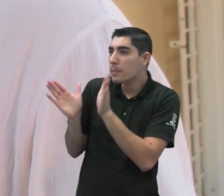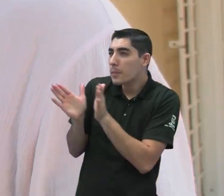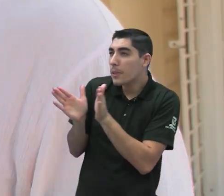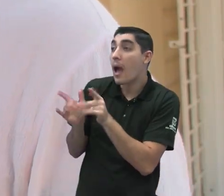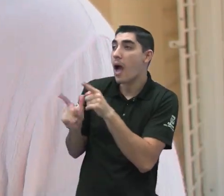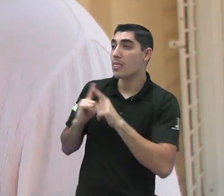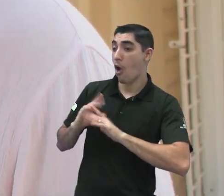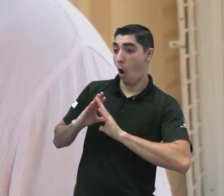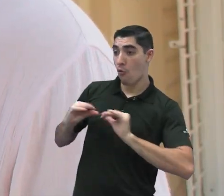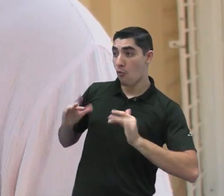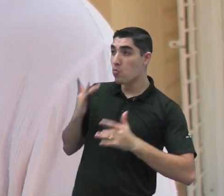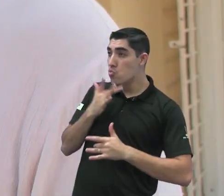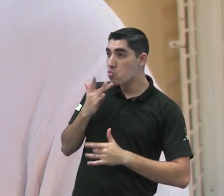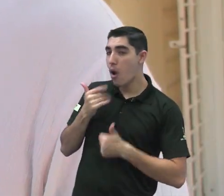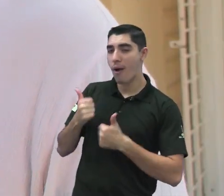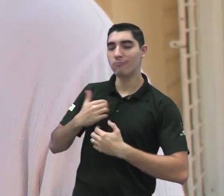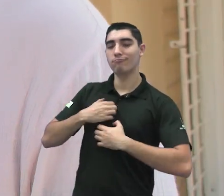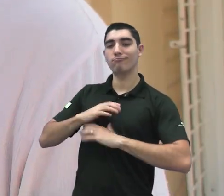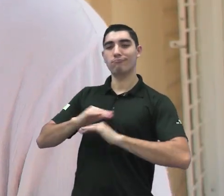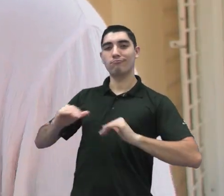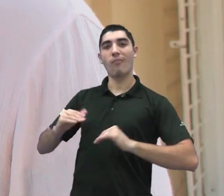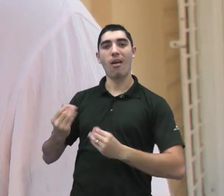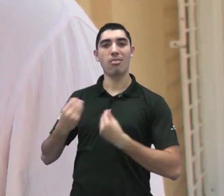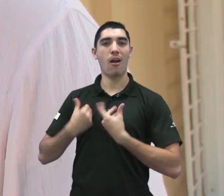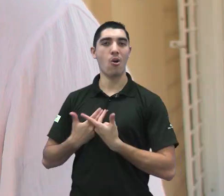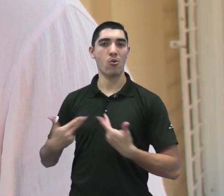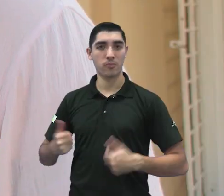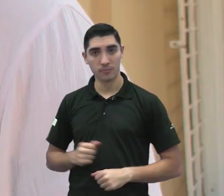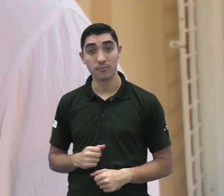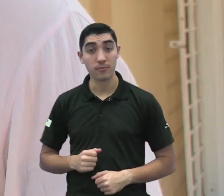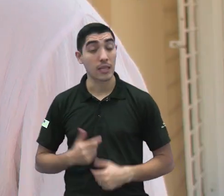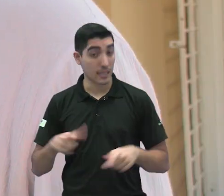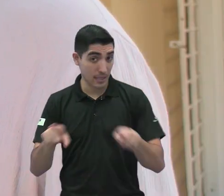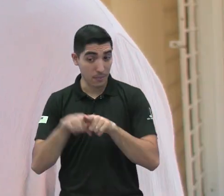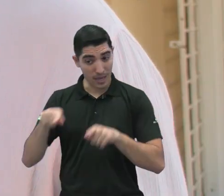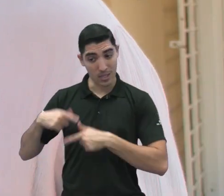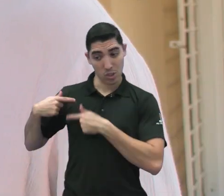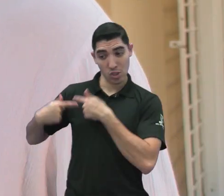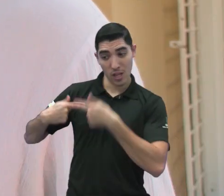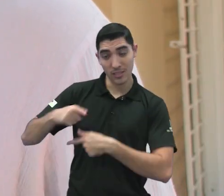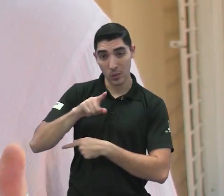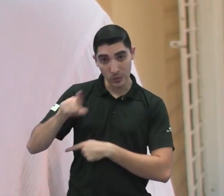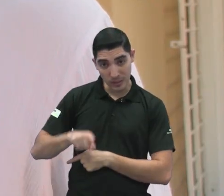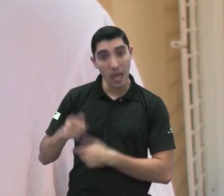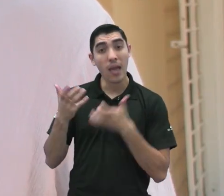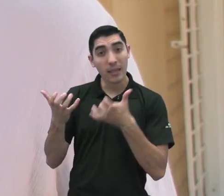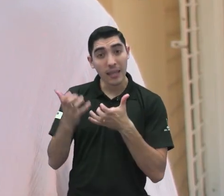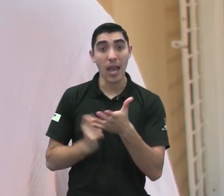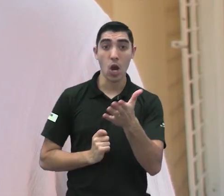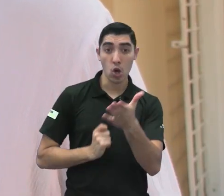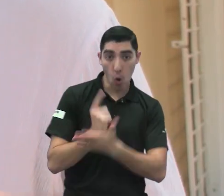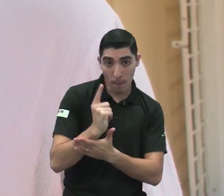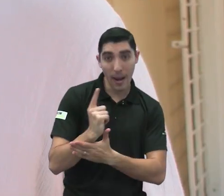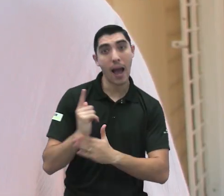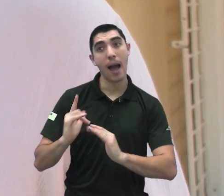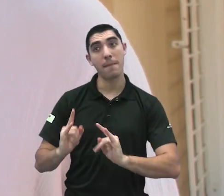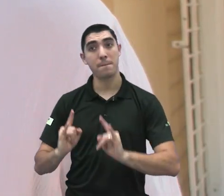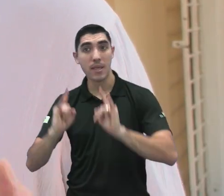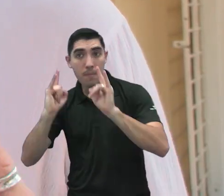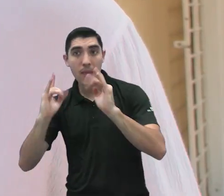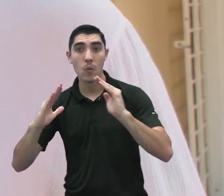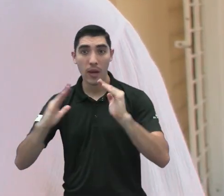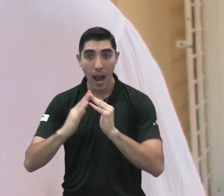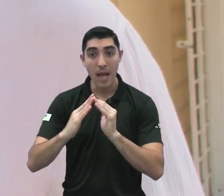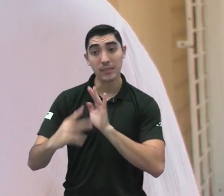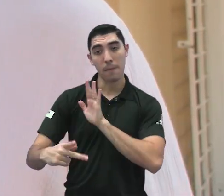pequenos, mas que sejam confortáveis, que ofereçam bastante coisa. E também parte da geração Z quer comprar um imóvel menor